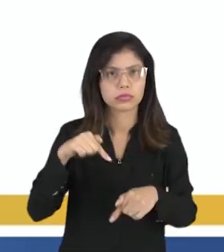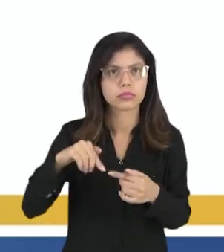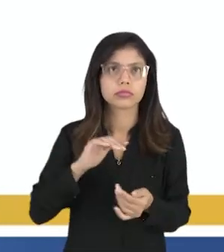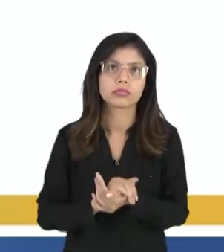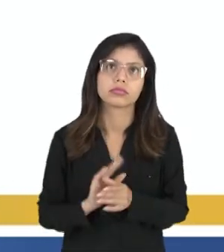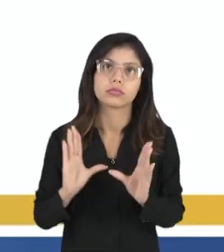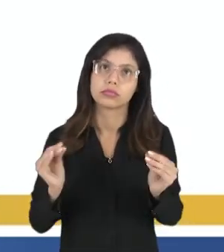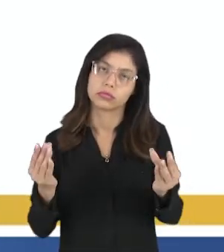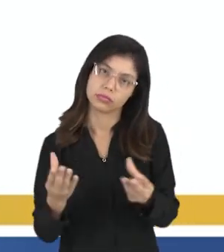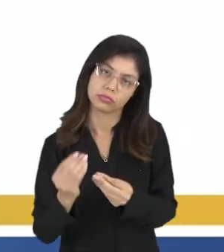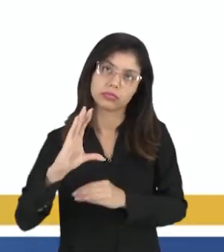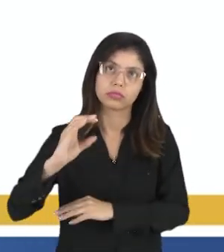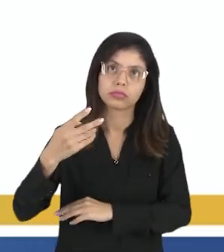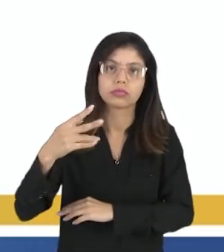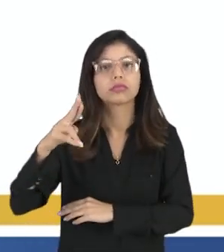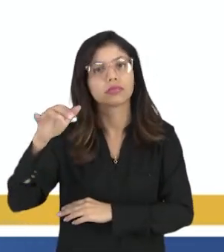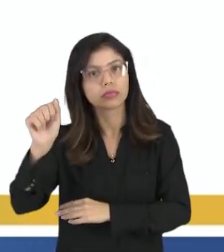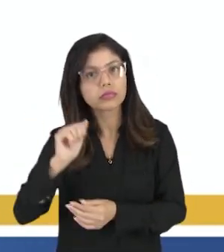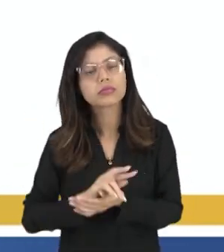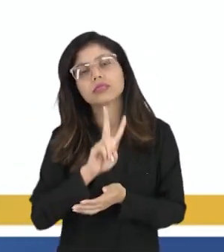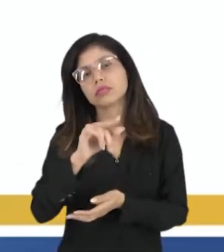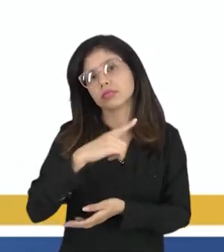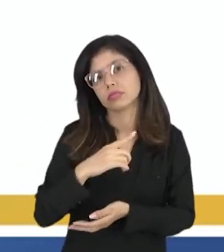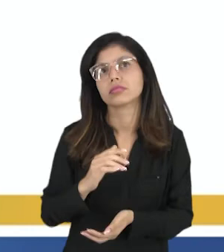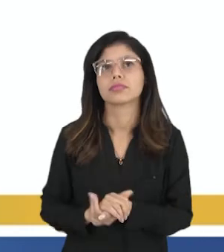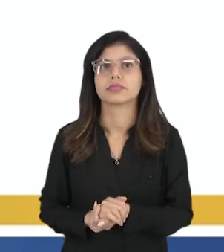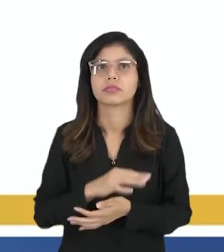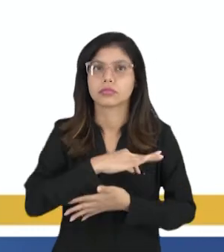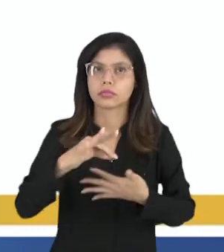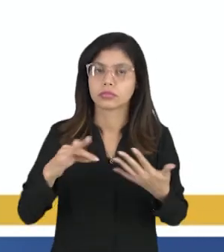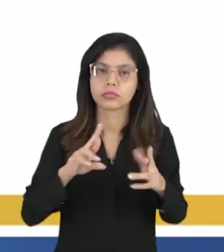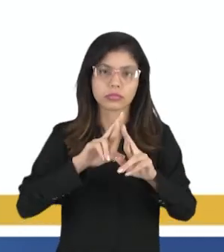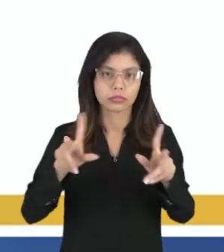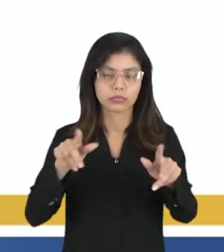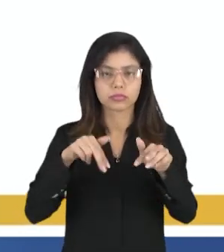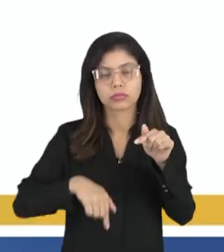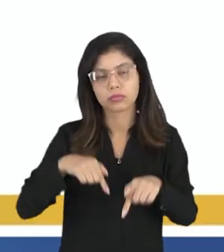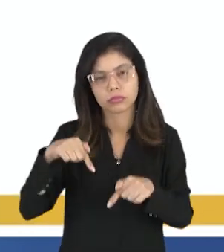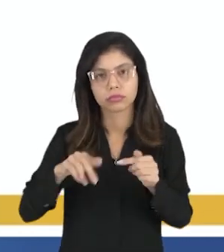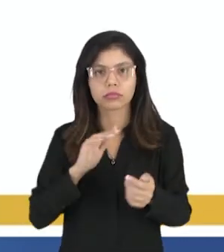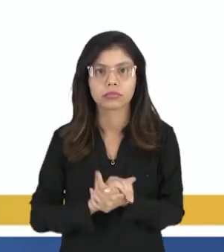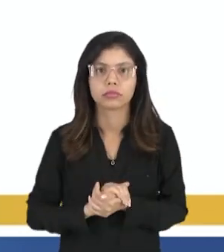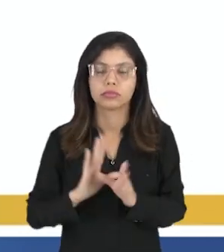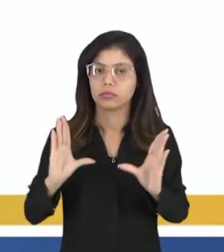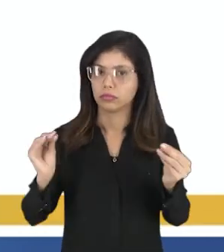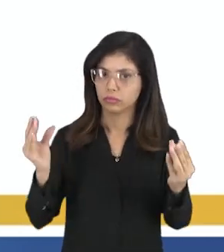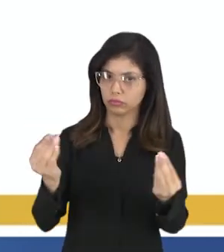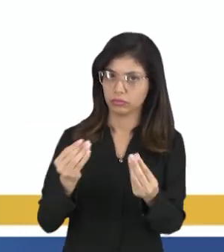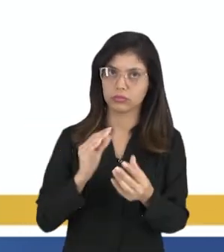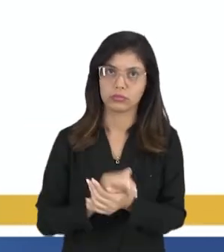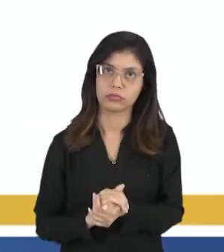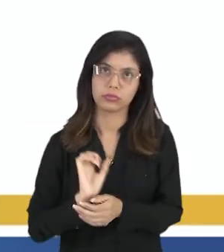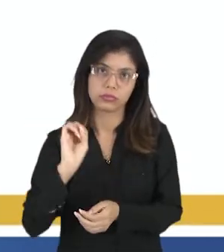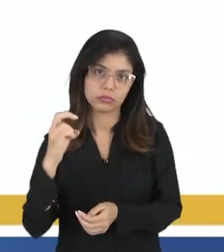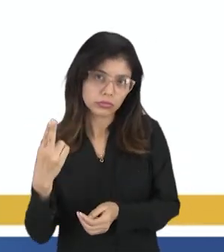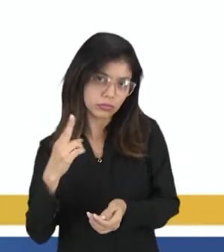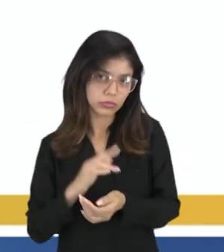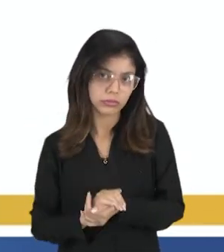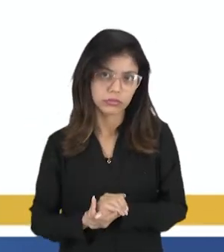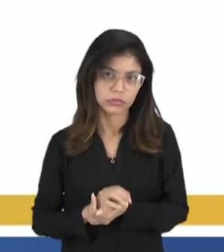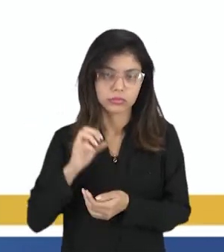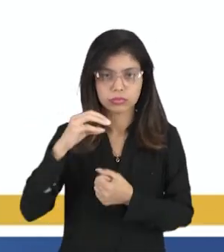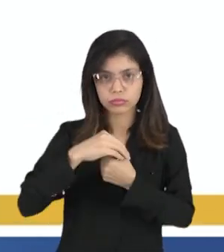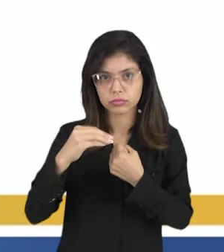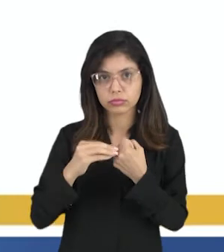e substância composta, você vai ter elementos químicos diferentes formando essa substância ou essa molécula ou